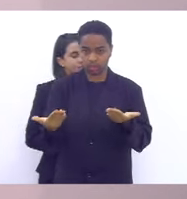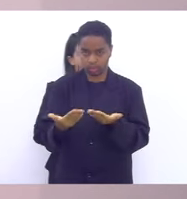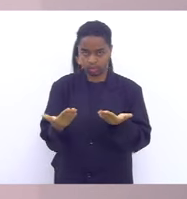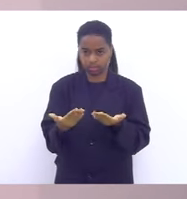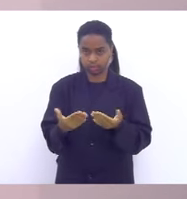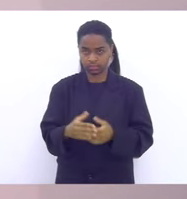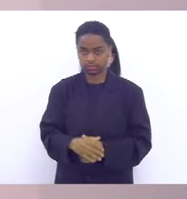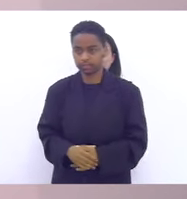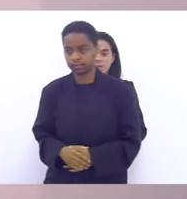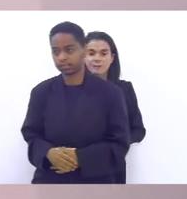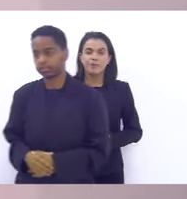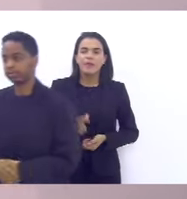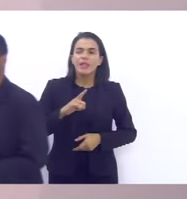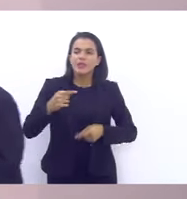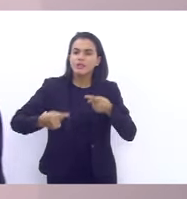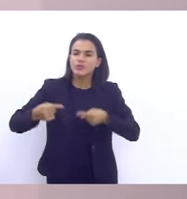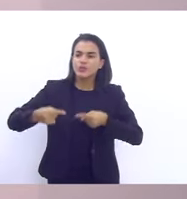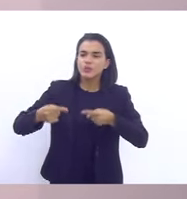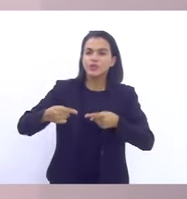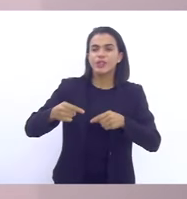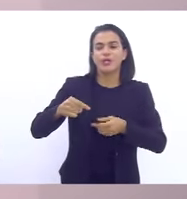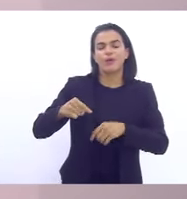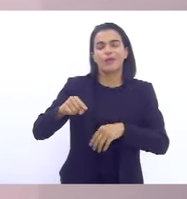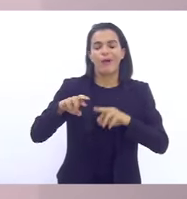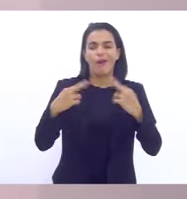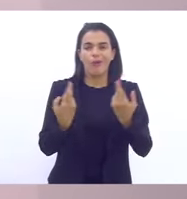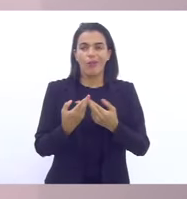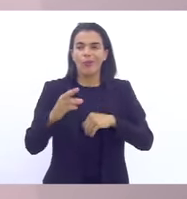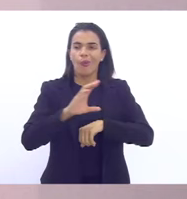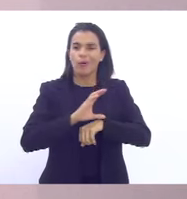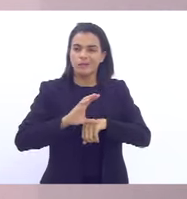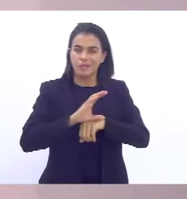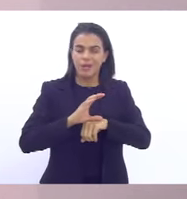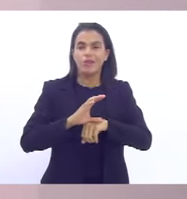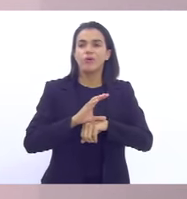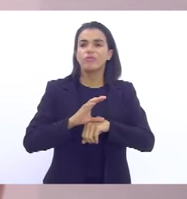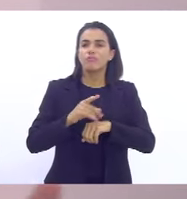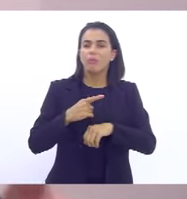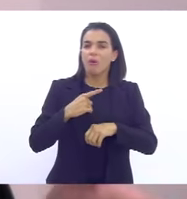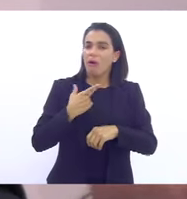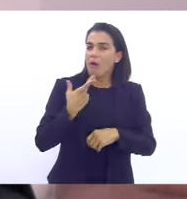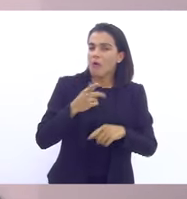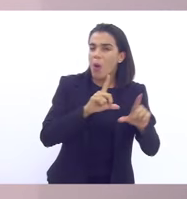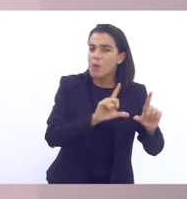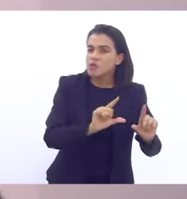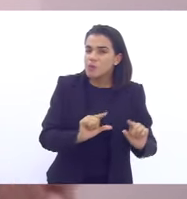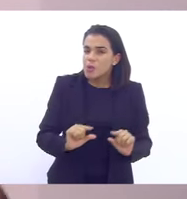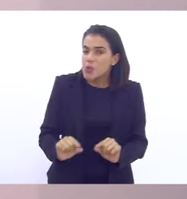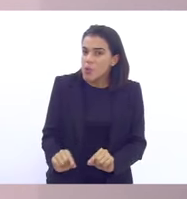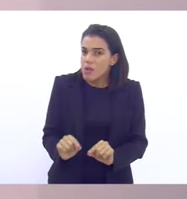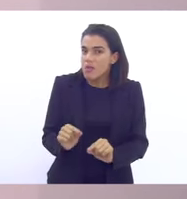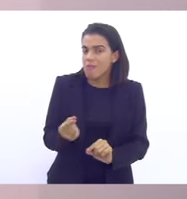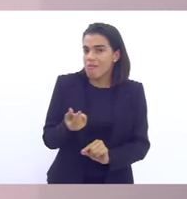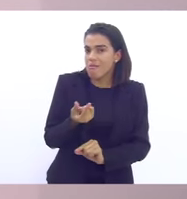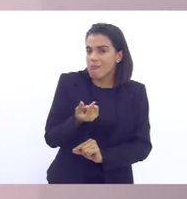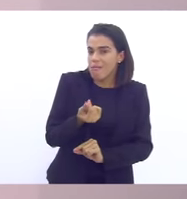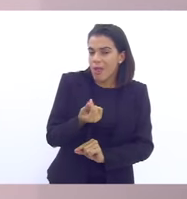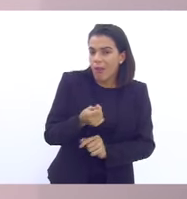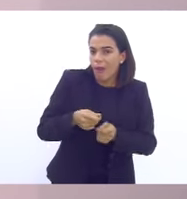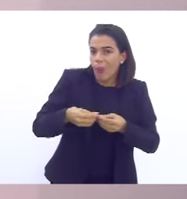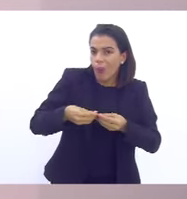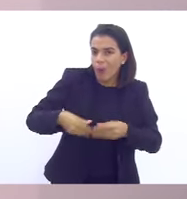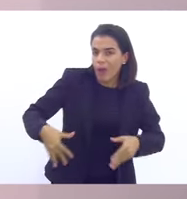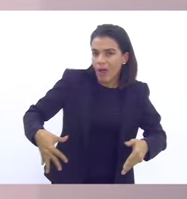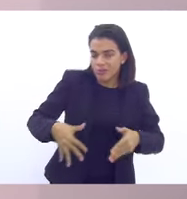de que tenha sido discutido numa reunião do conselho ou do comitê executivo a necessidade de reduzir os custos de pessoal